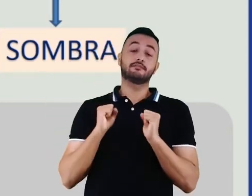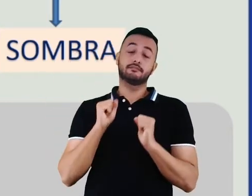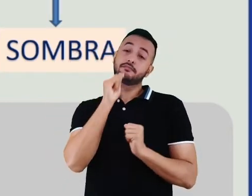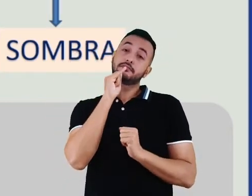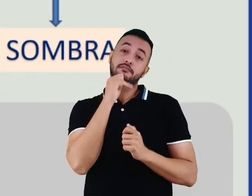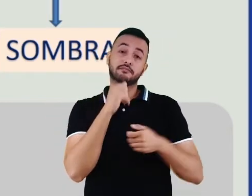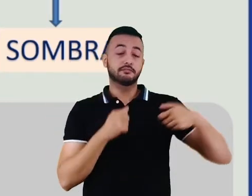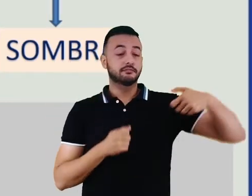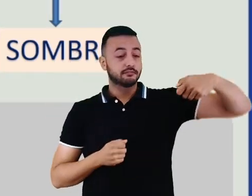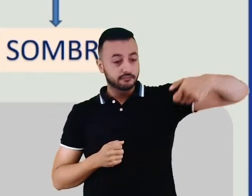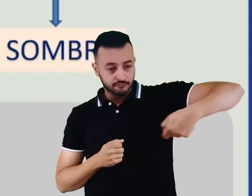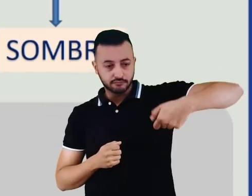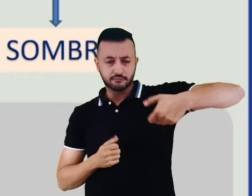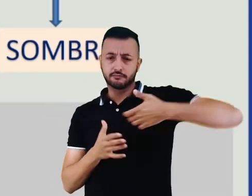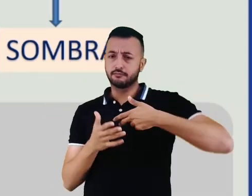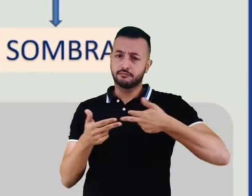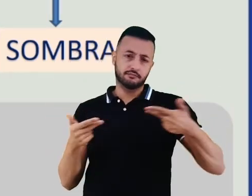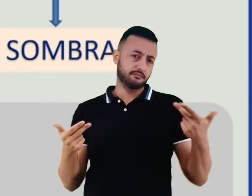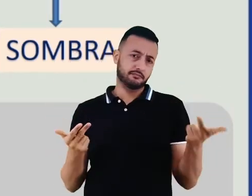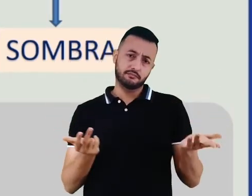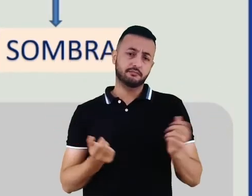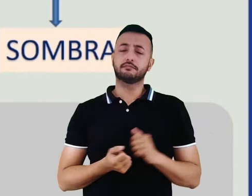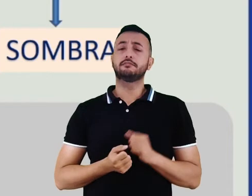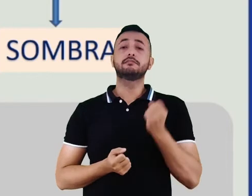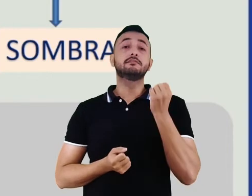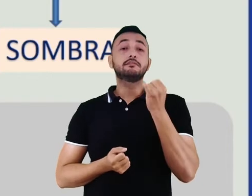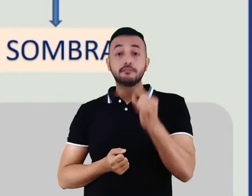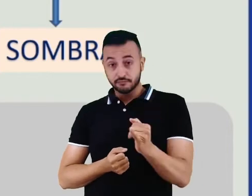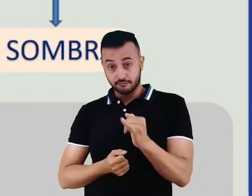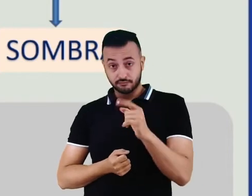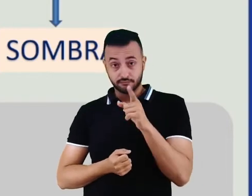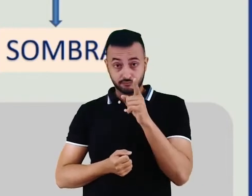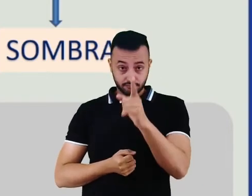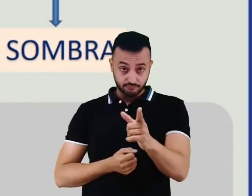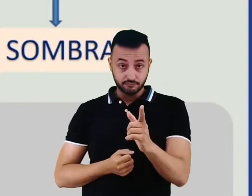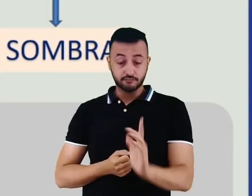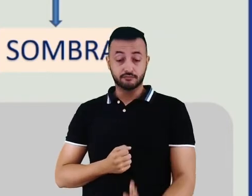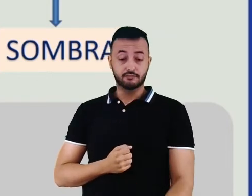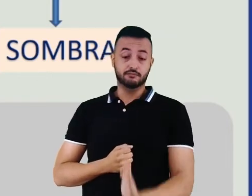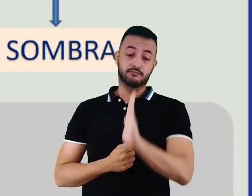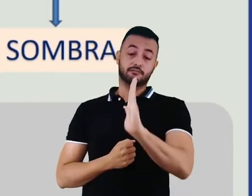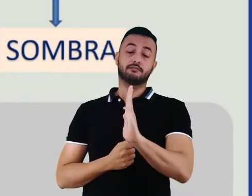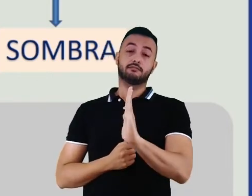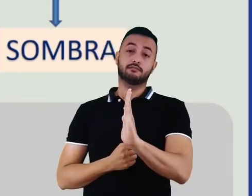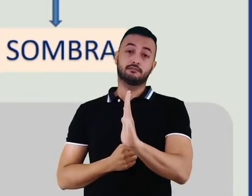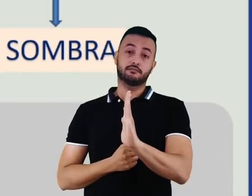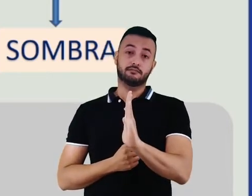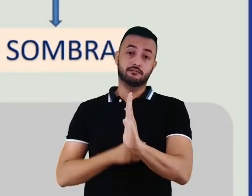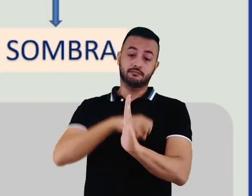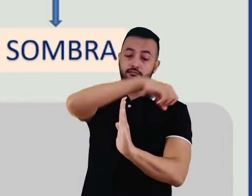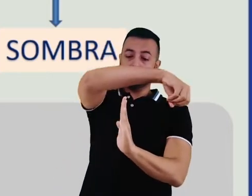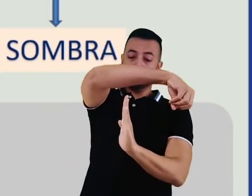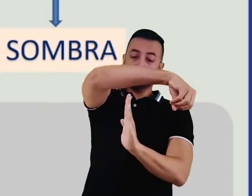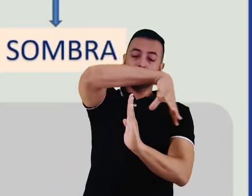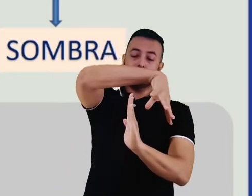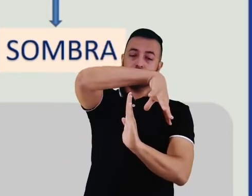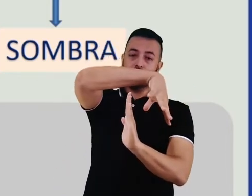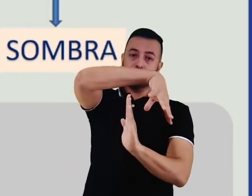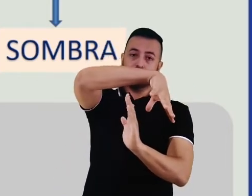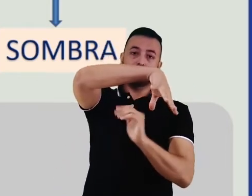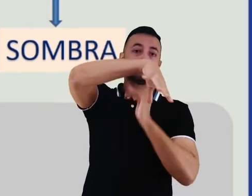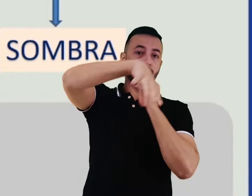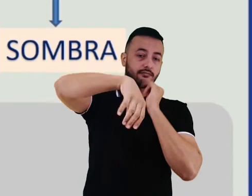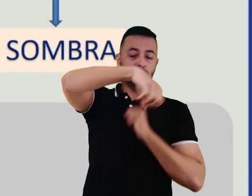uma lanterna, alguma coisa. Se você colocar algum objeto bloqueando essa passagem da luz,